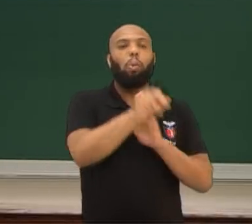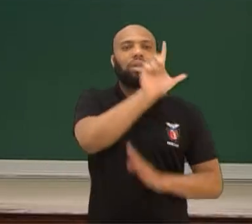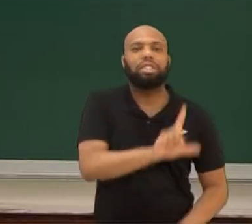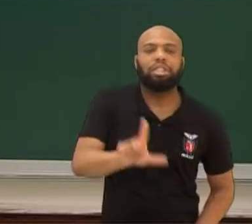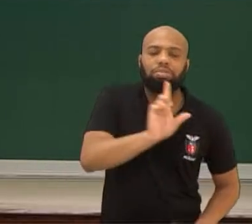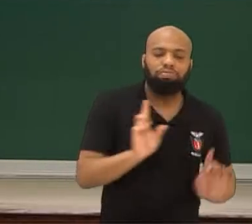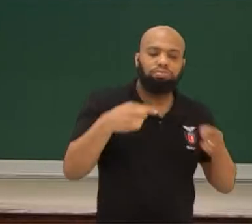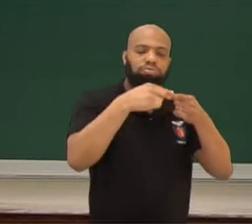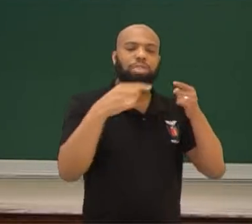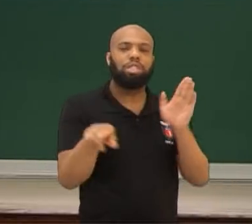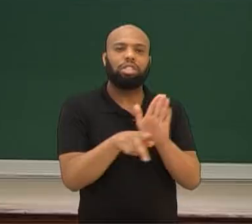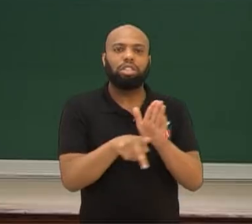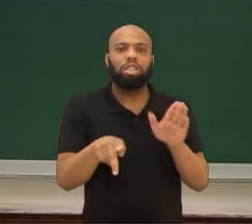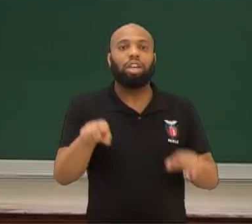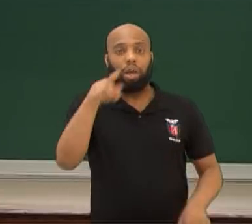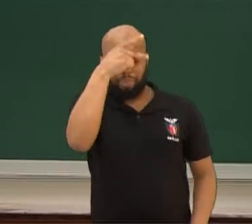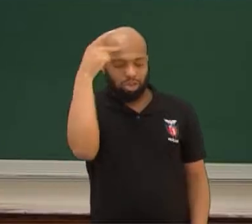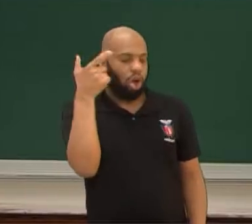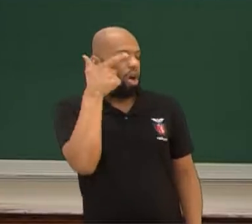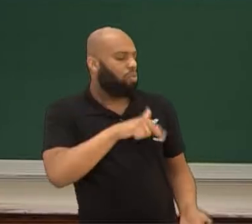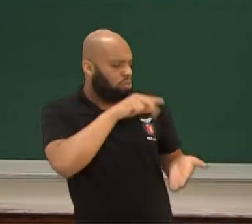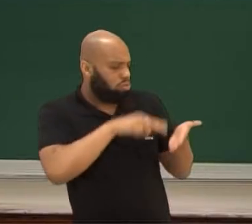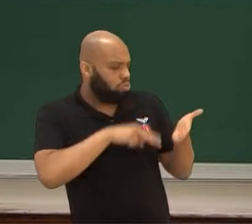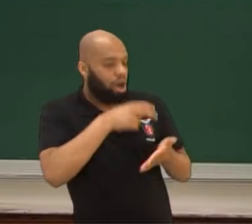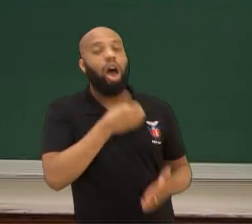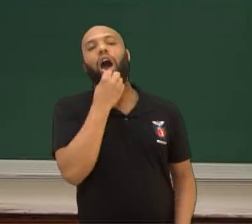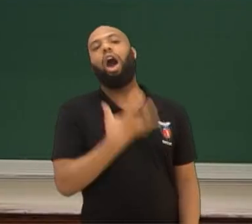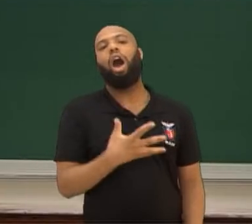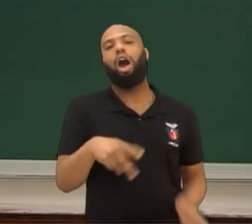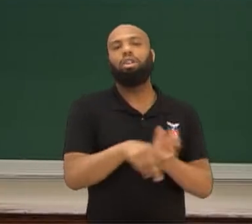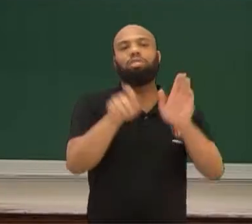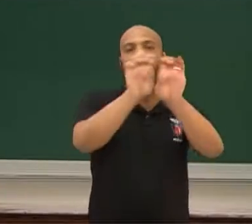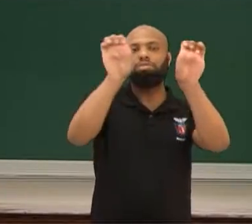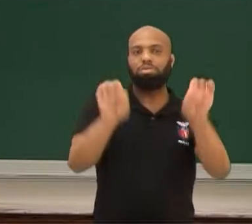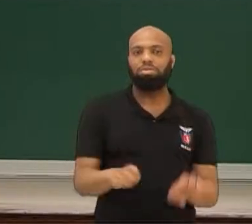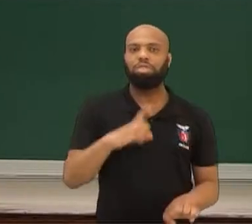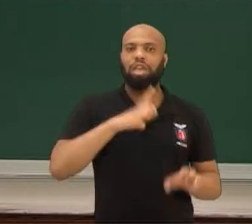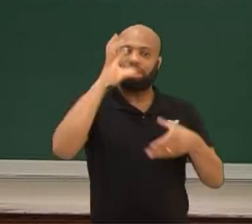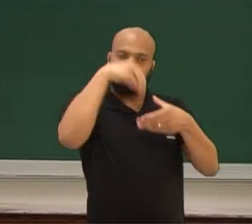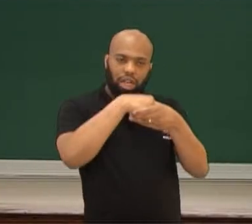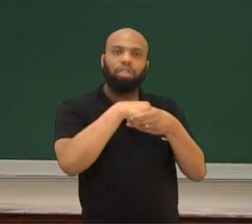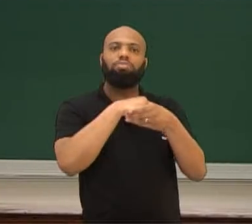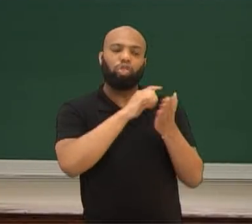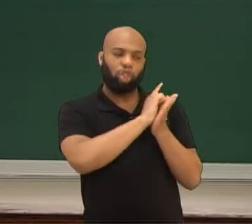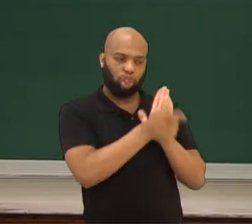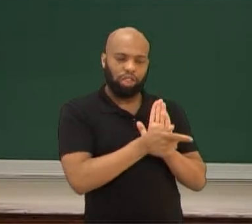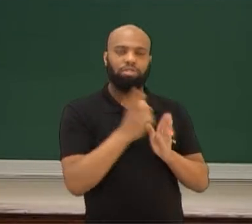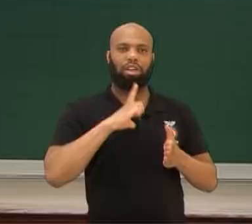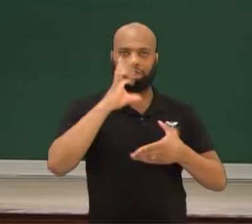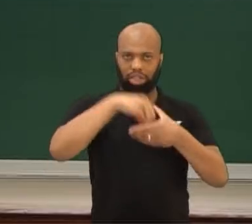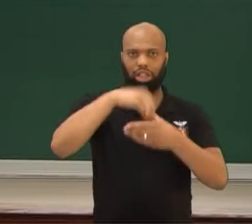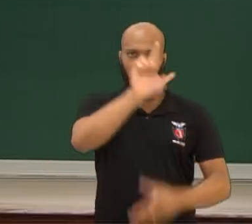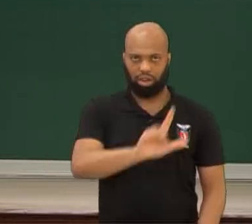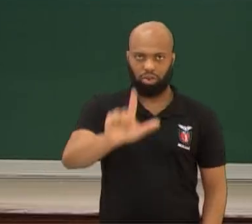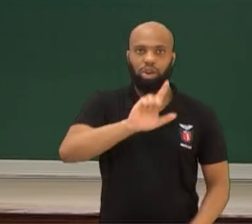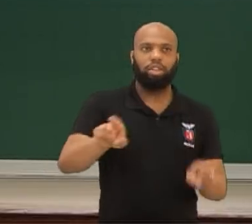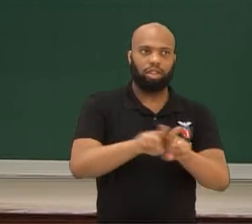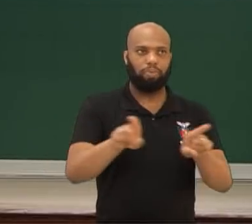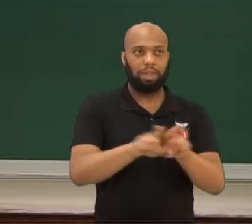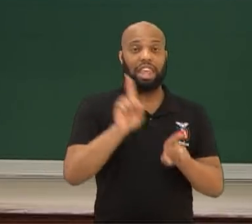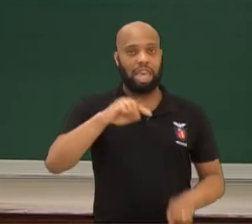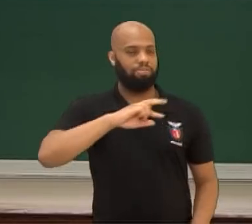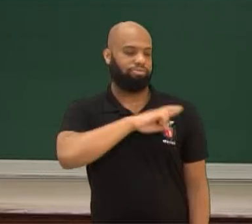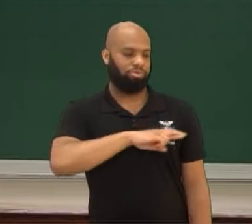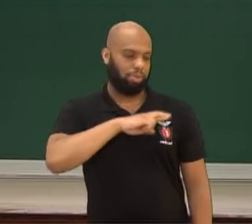mais artístico para o leitor se deliciar aí com as estruturas composicionais dos gêneros que compõem a nossa literatura, né? Nesse caso, o